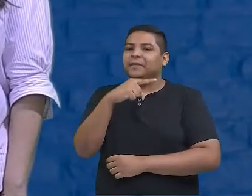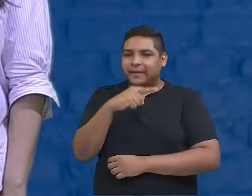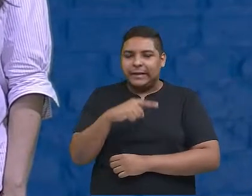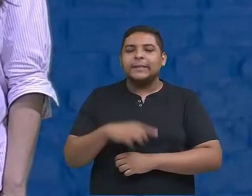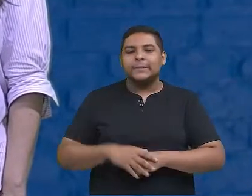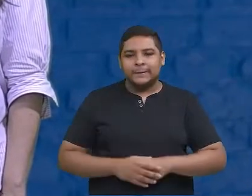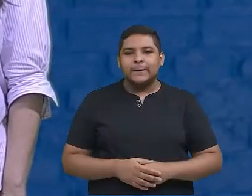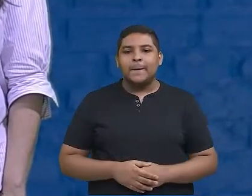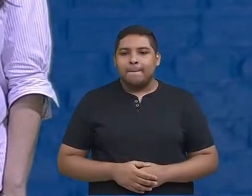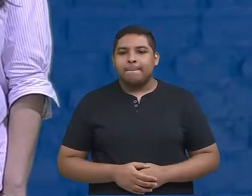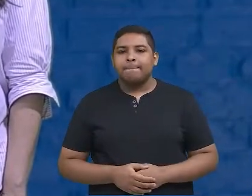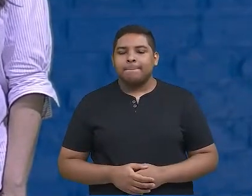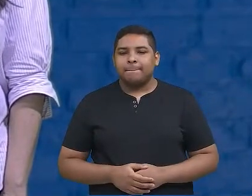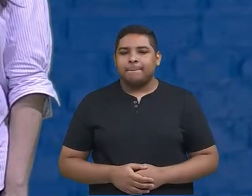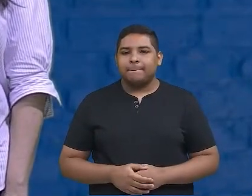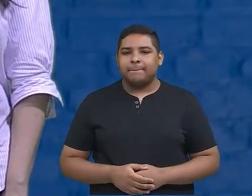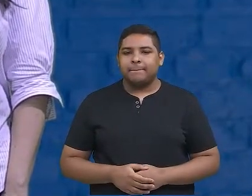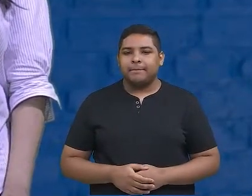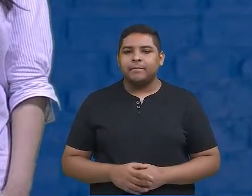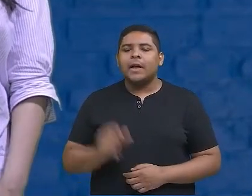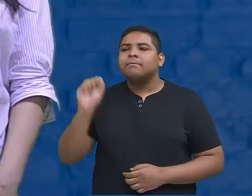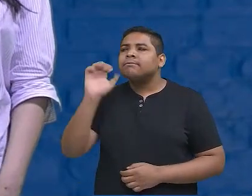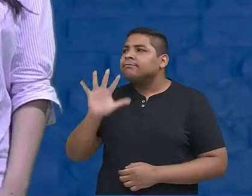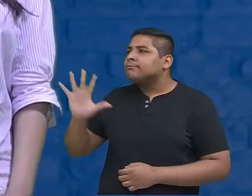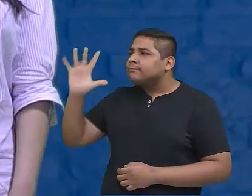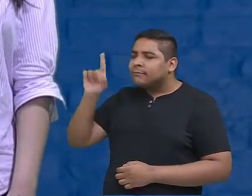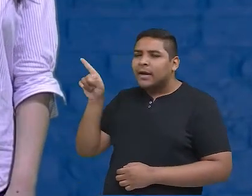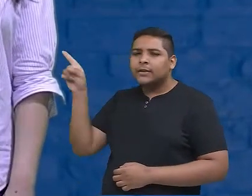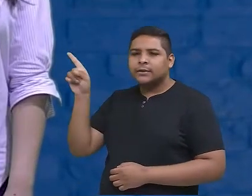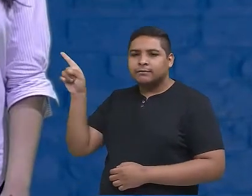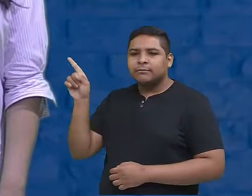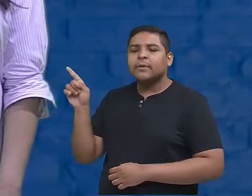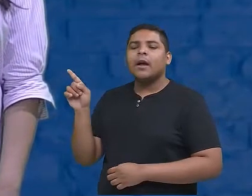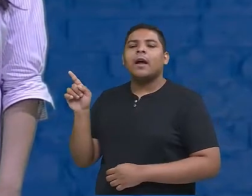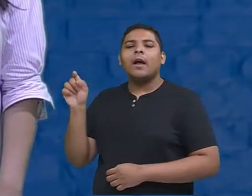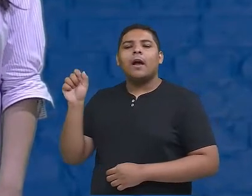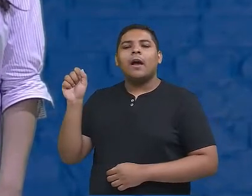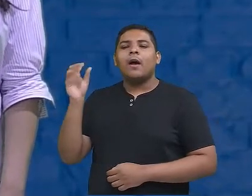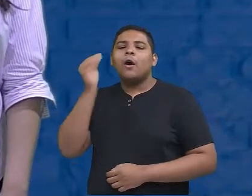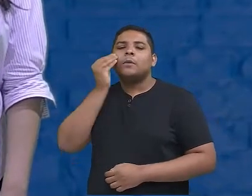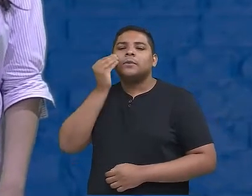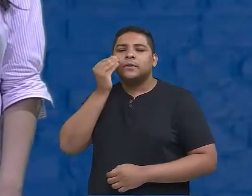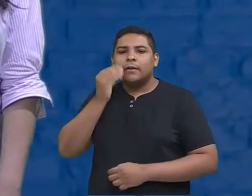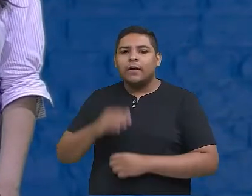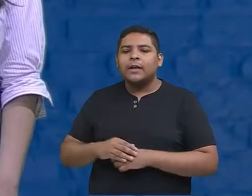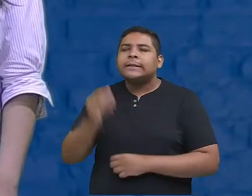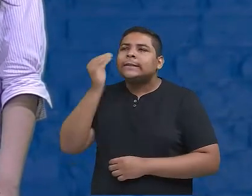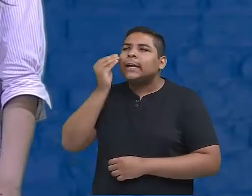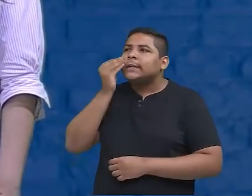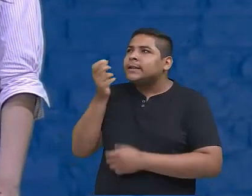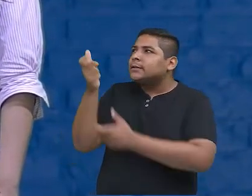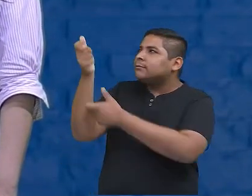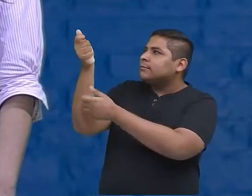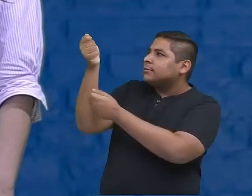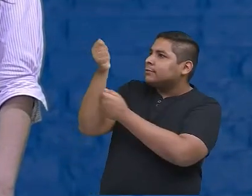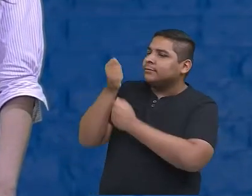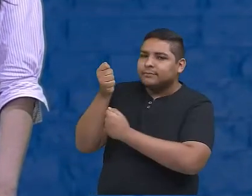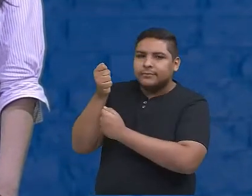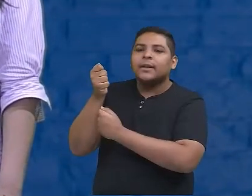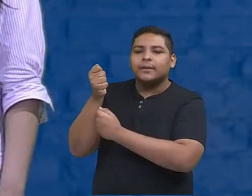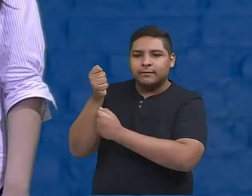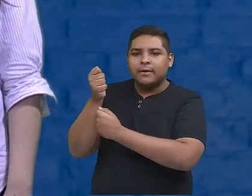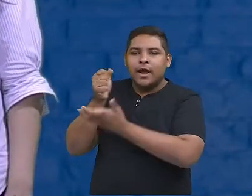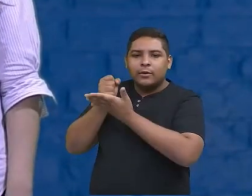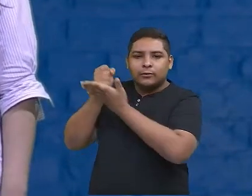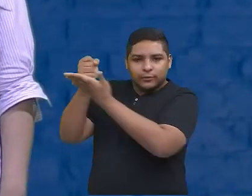está observando aqui, é alguém que praticamente está tentando subir e o outro vai lá e puxa, ok?